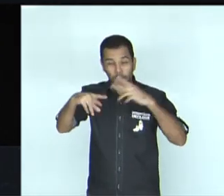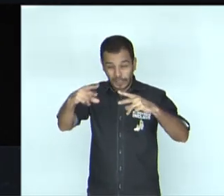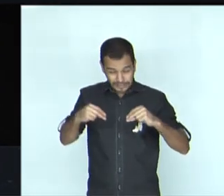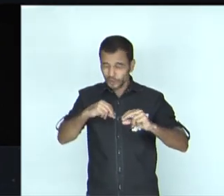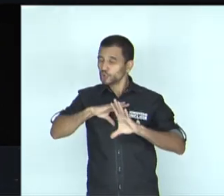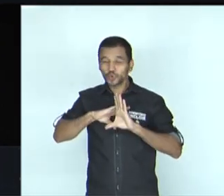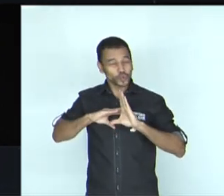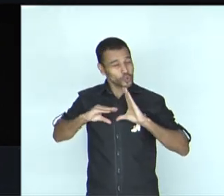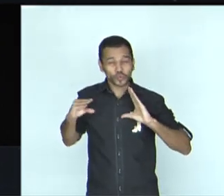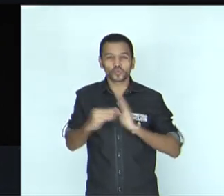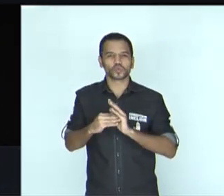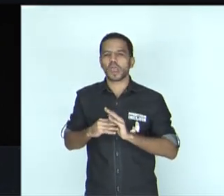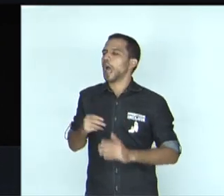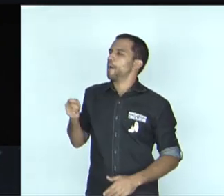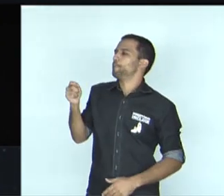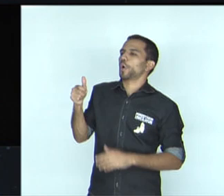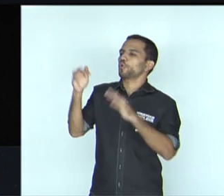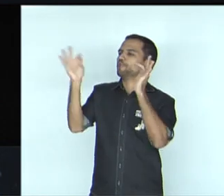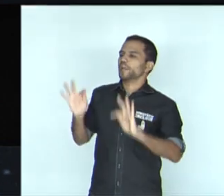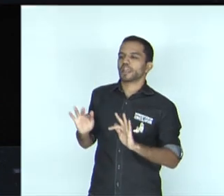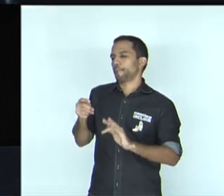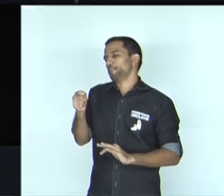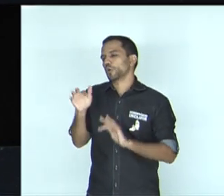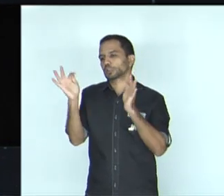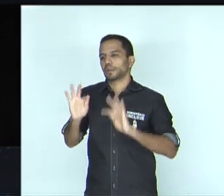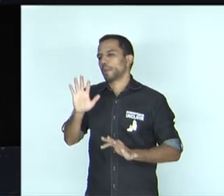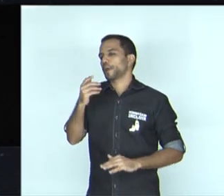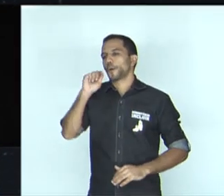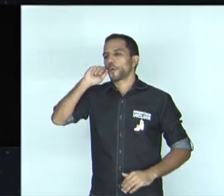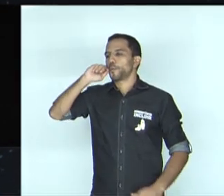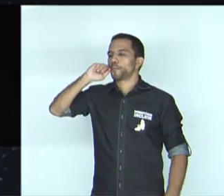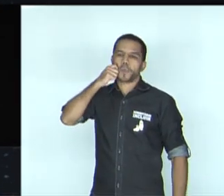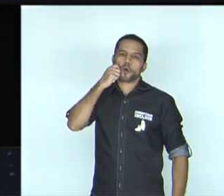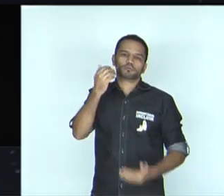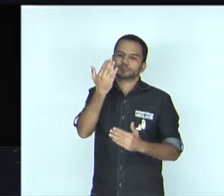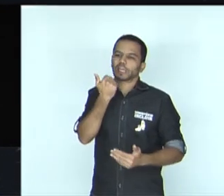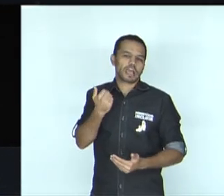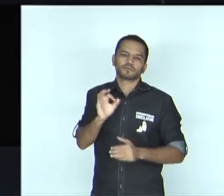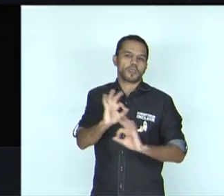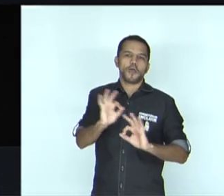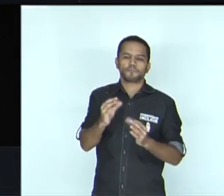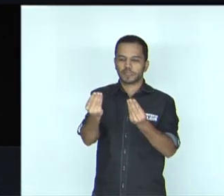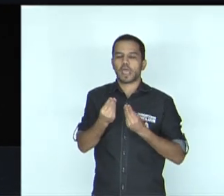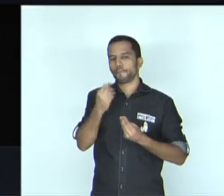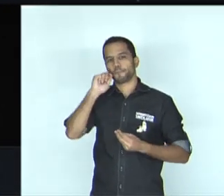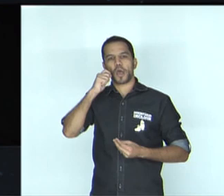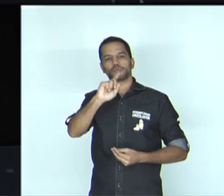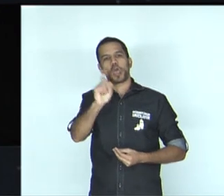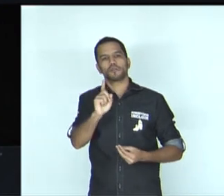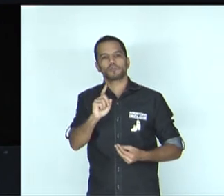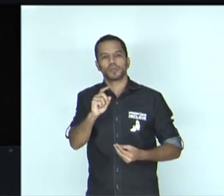Vai trazer um pouquinho de alegria, mas não vai trazer o meu pão de cada dia. Vai trazer